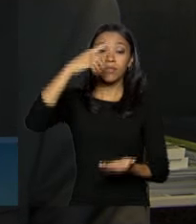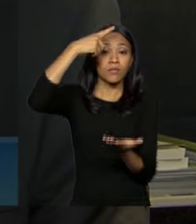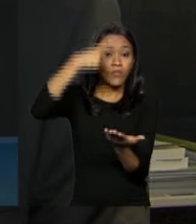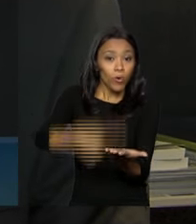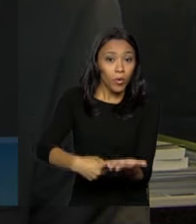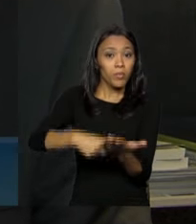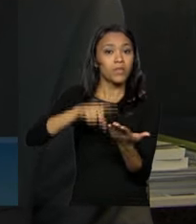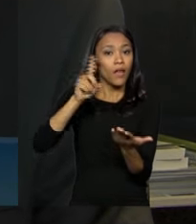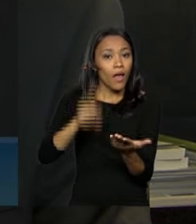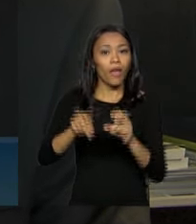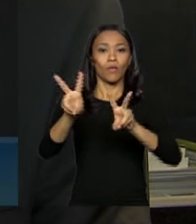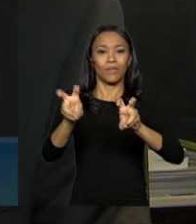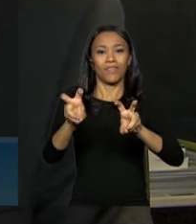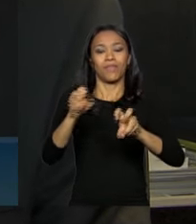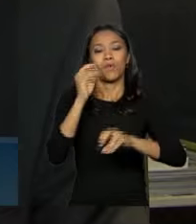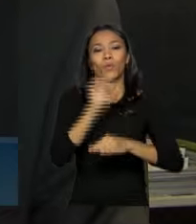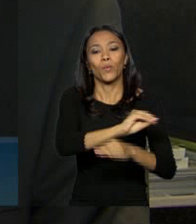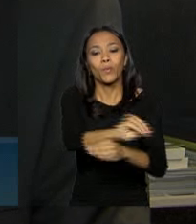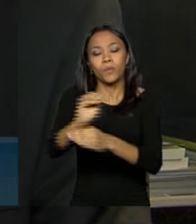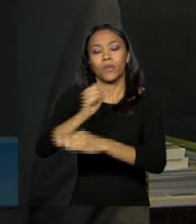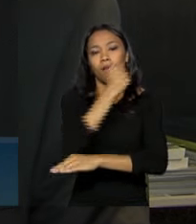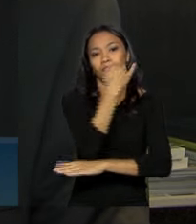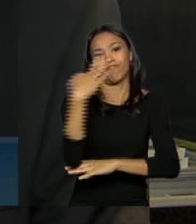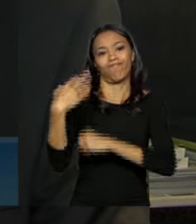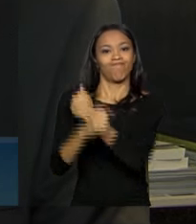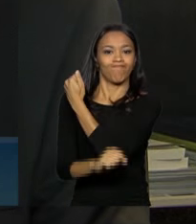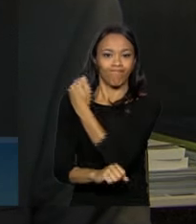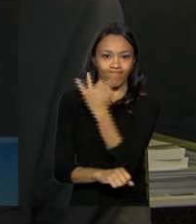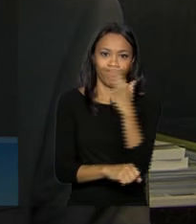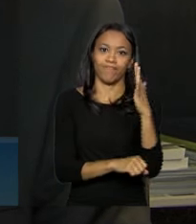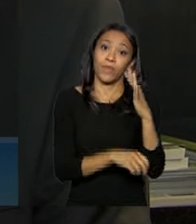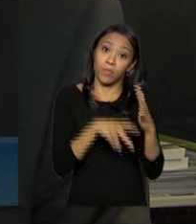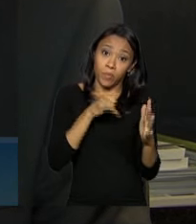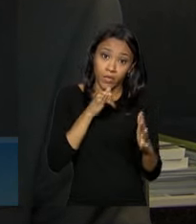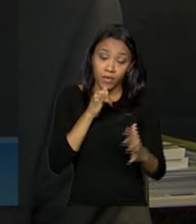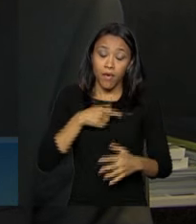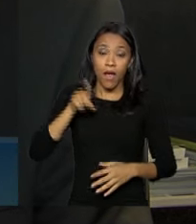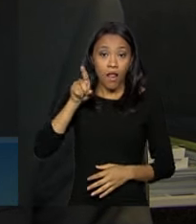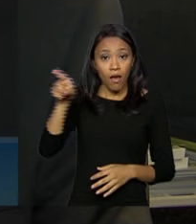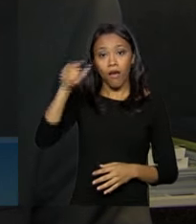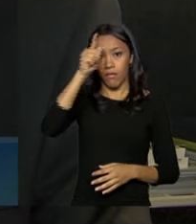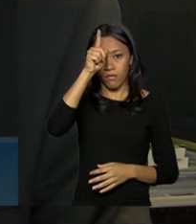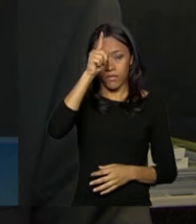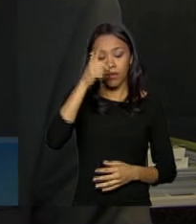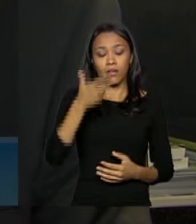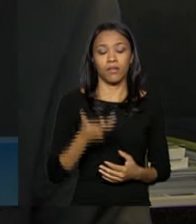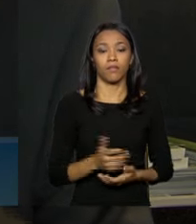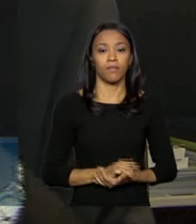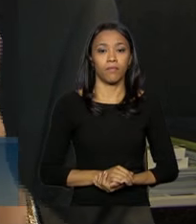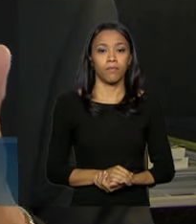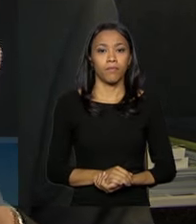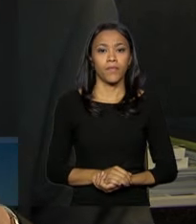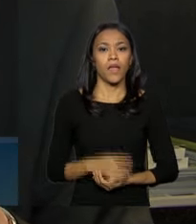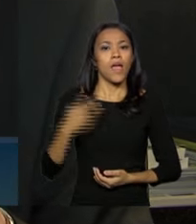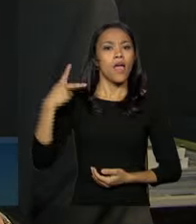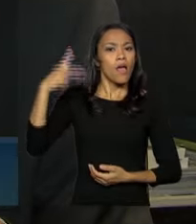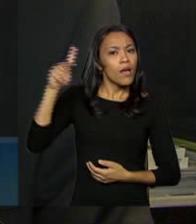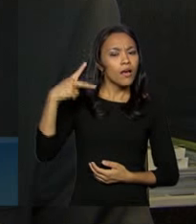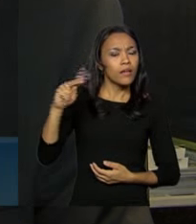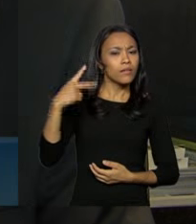ambiente. Este é o ponto-chave. Por exemplo, a Alemanha, ela